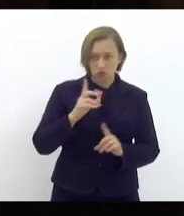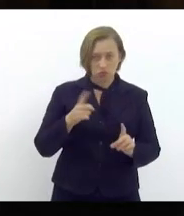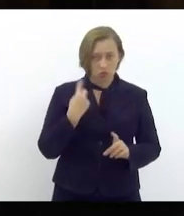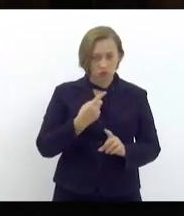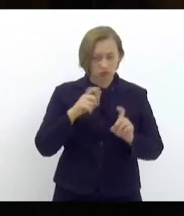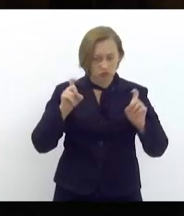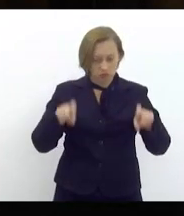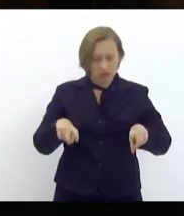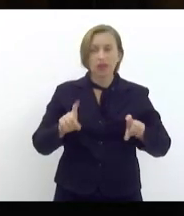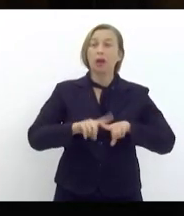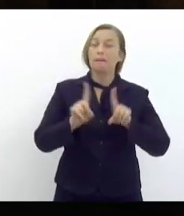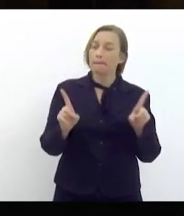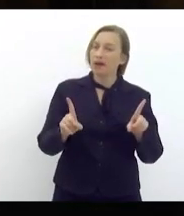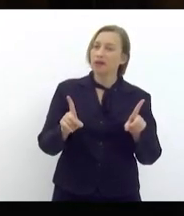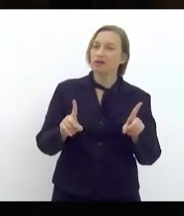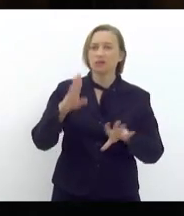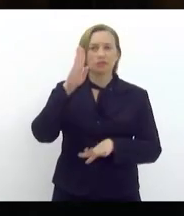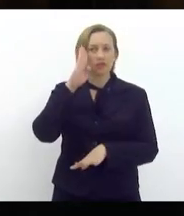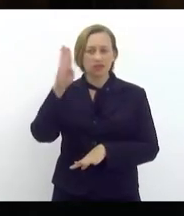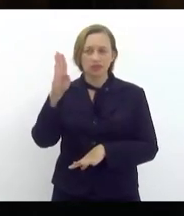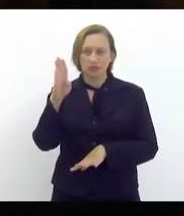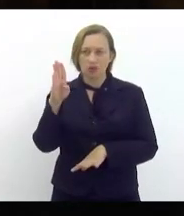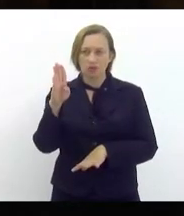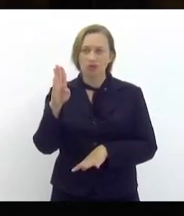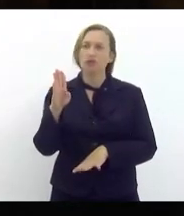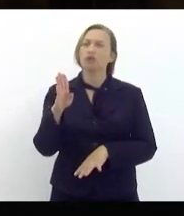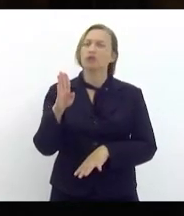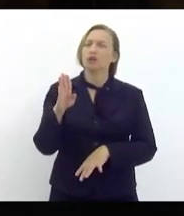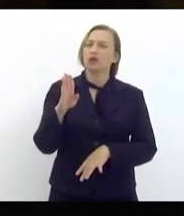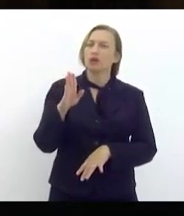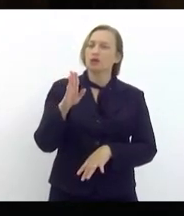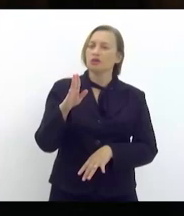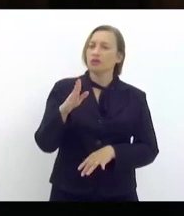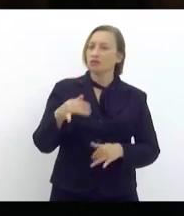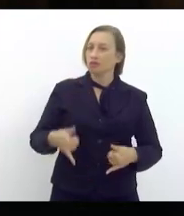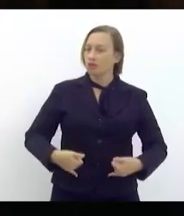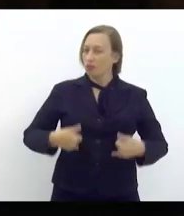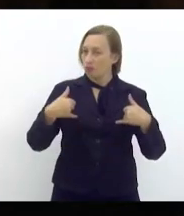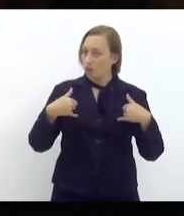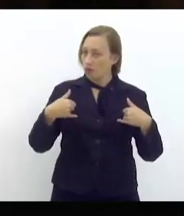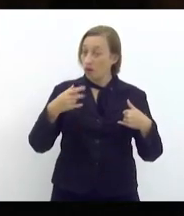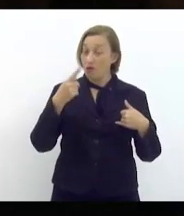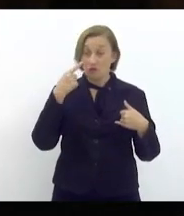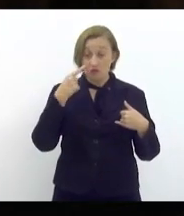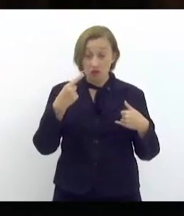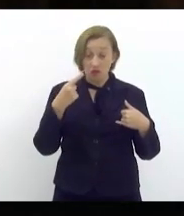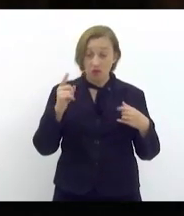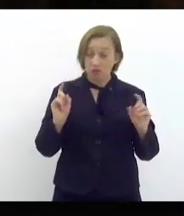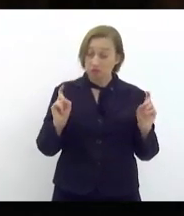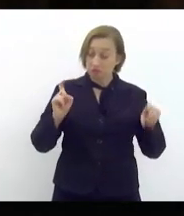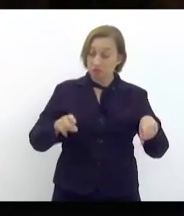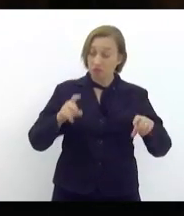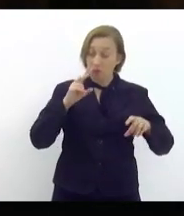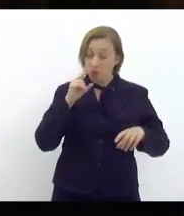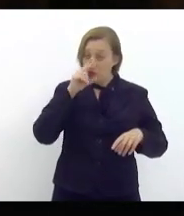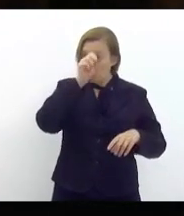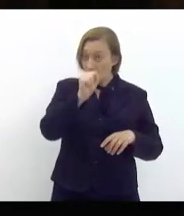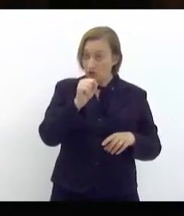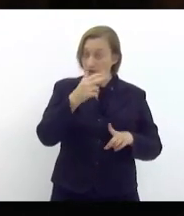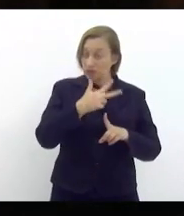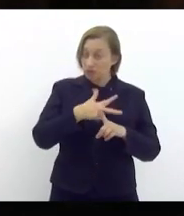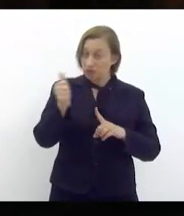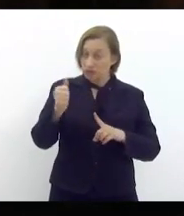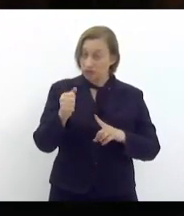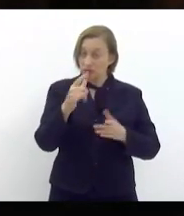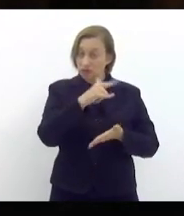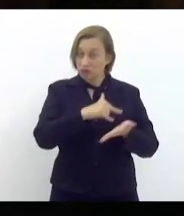mas é preciso destacar que nos honra ver a nossa mandata como uma força ativa para a impressão desta vitória